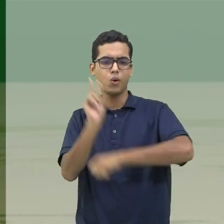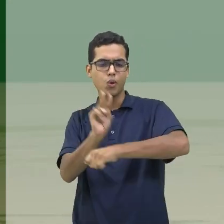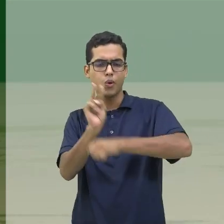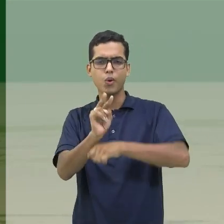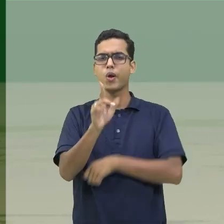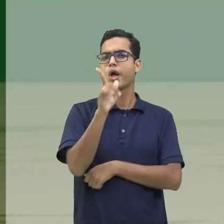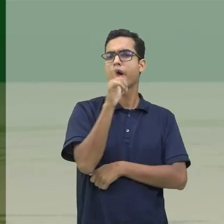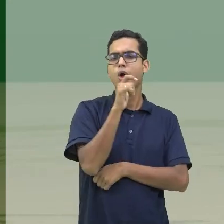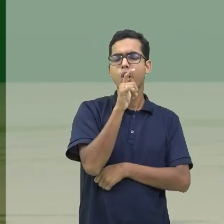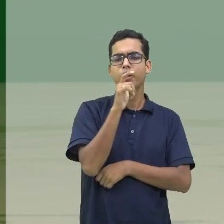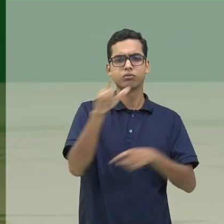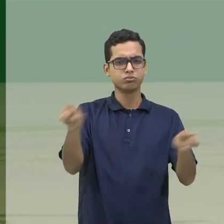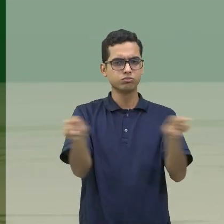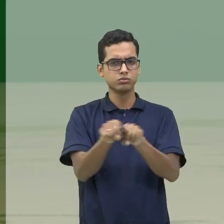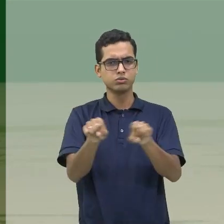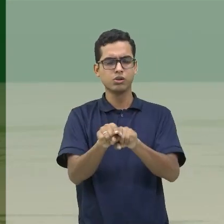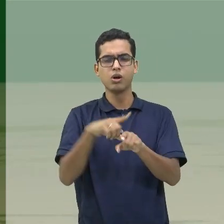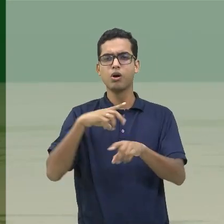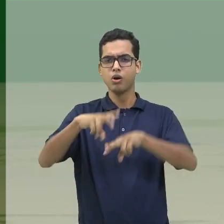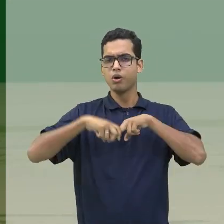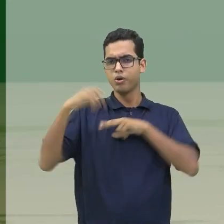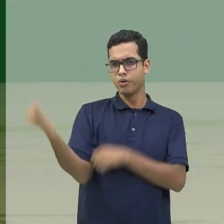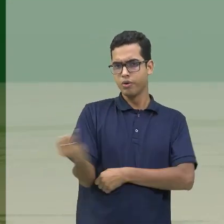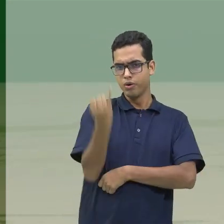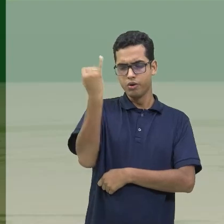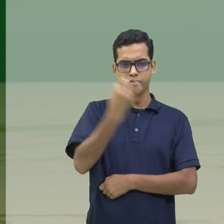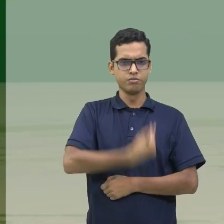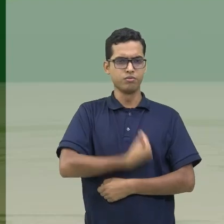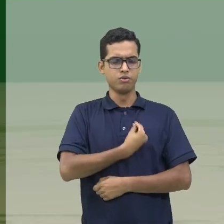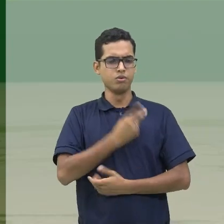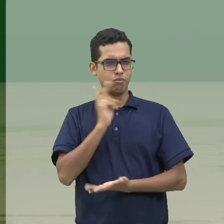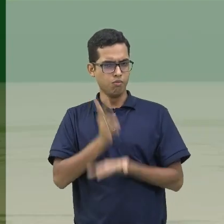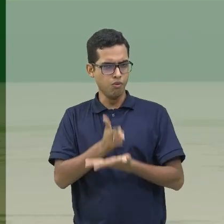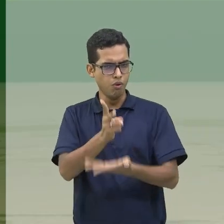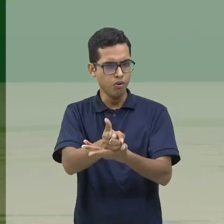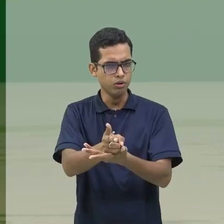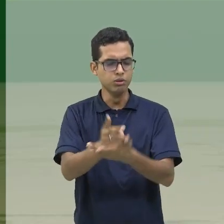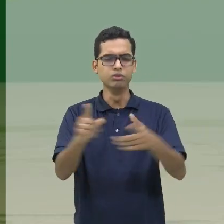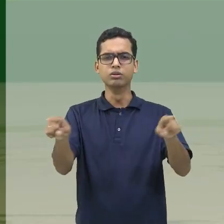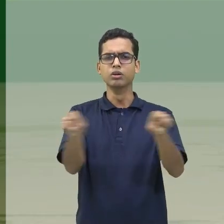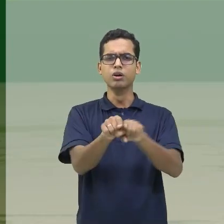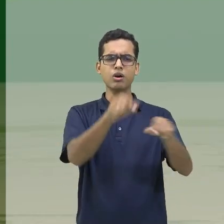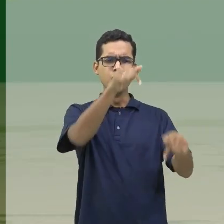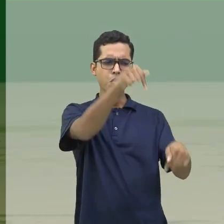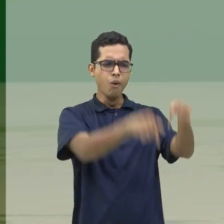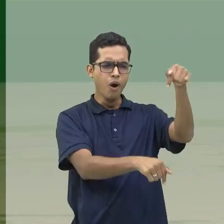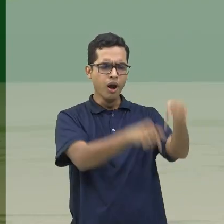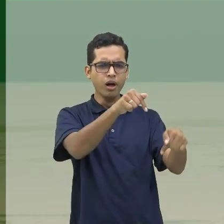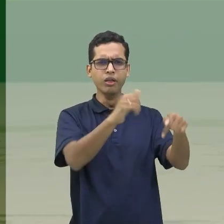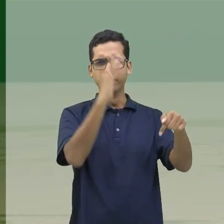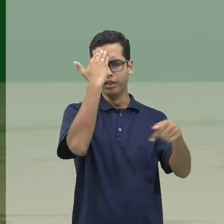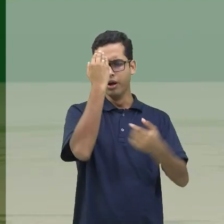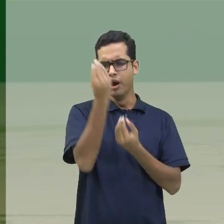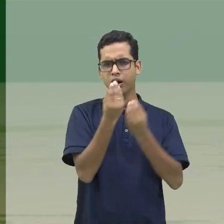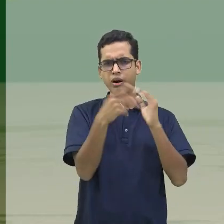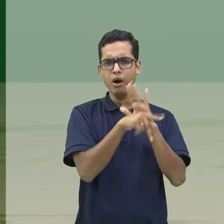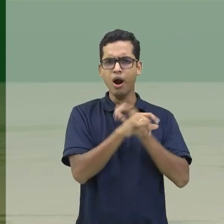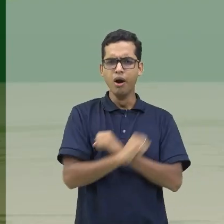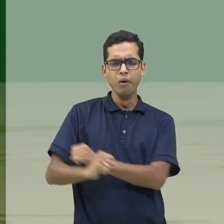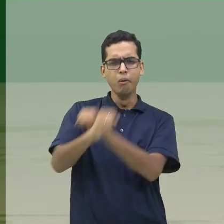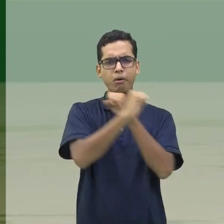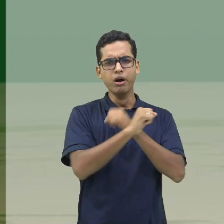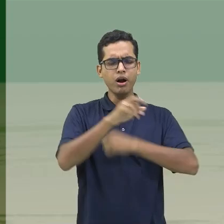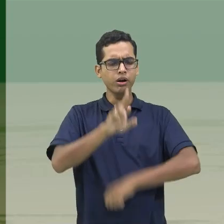um fator fundamental para a existência de vida. E o papel da química na compreensão e proteção desse